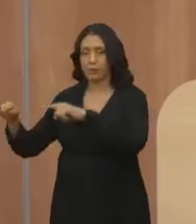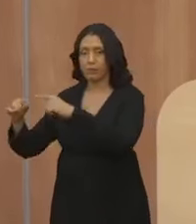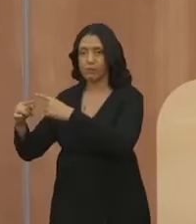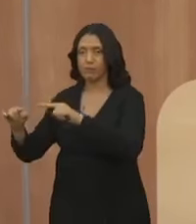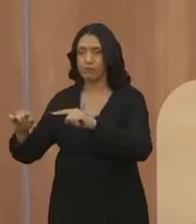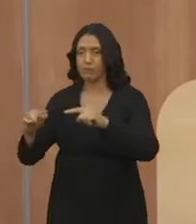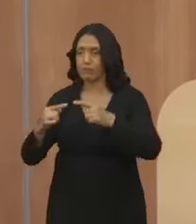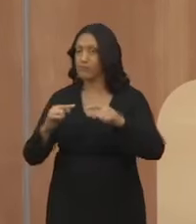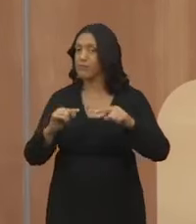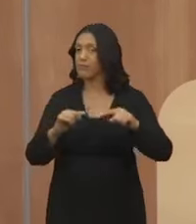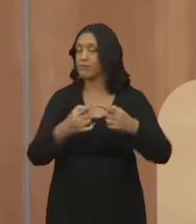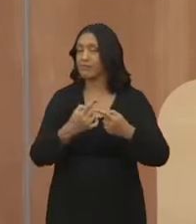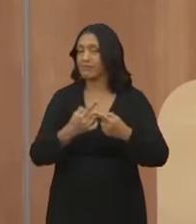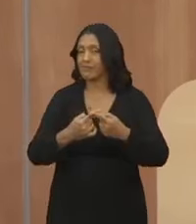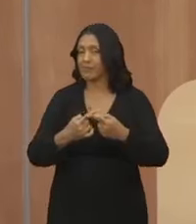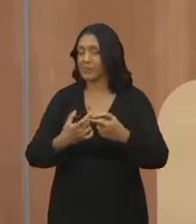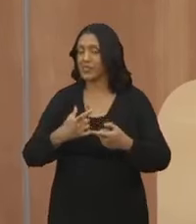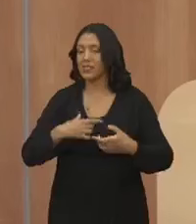a maior